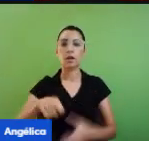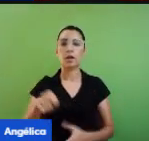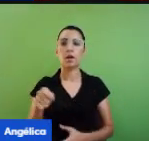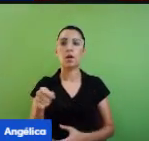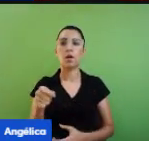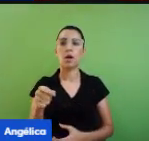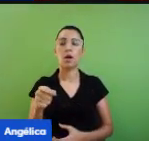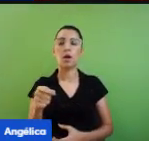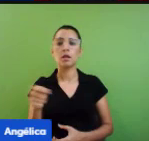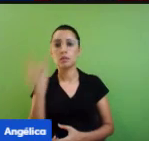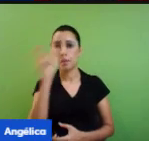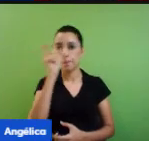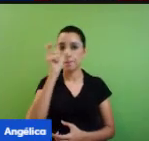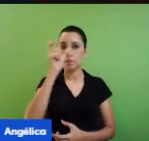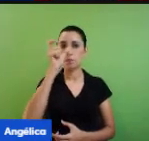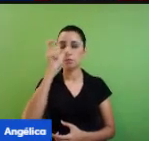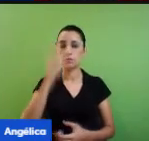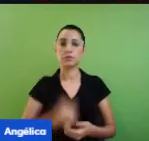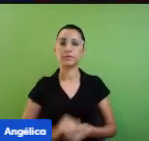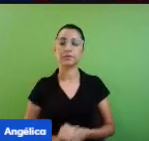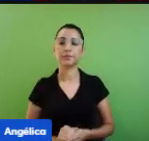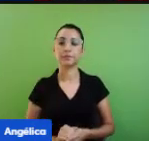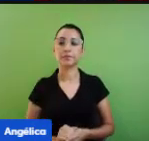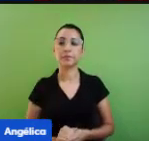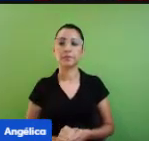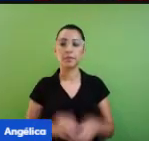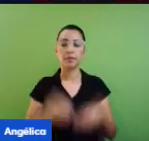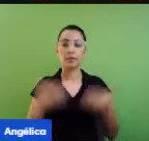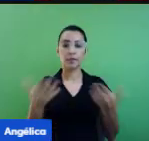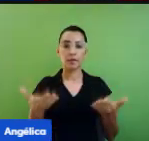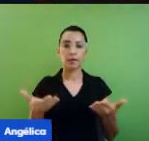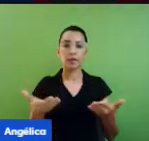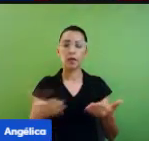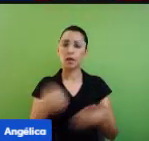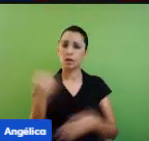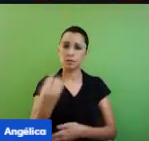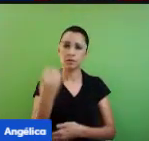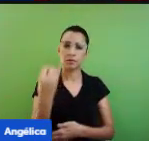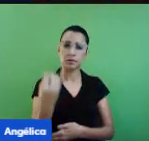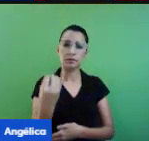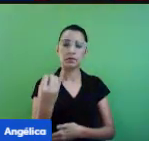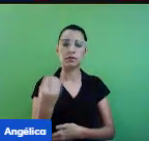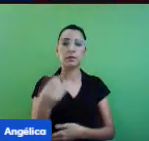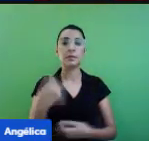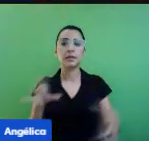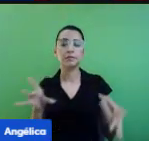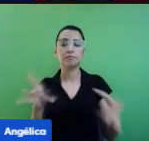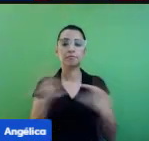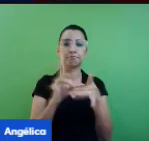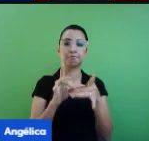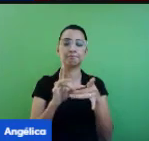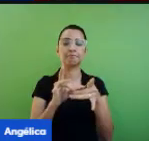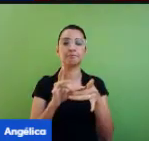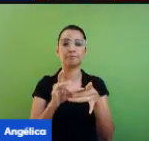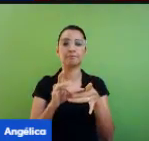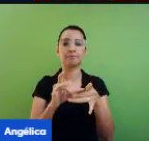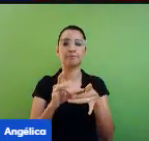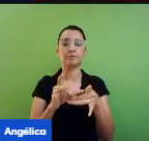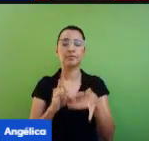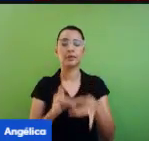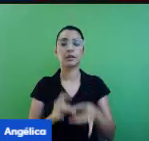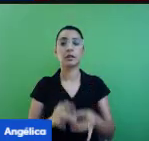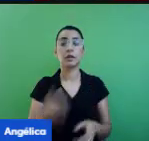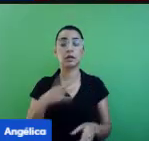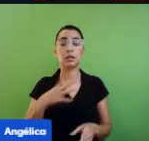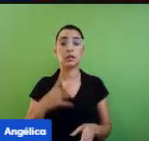daquele elo que eu falei para vocês, que é integrador, né? Integra os demais componentes